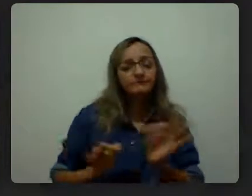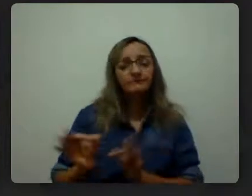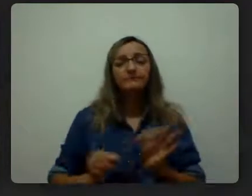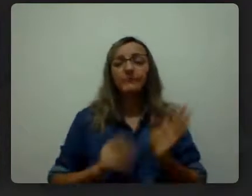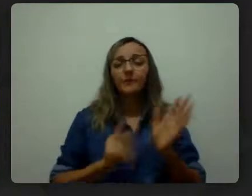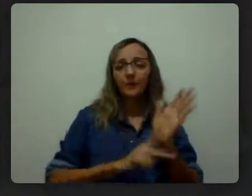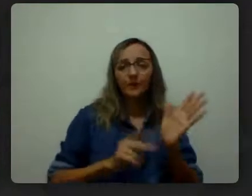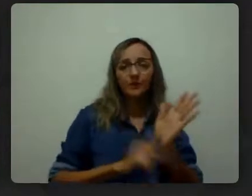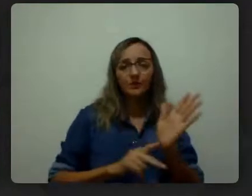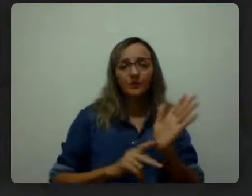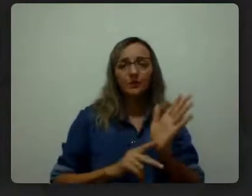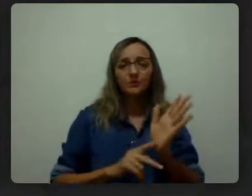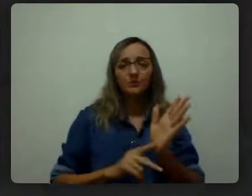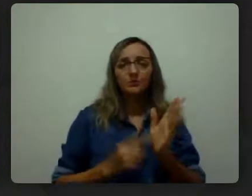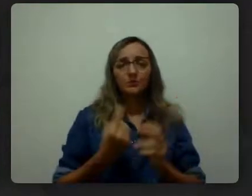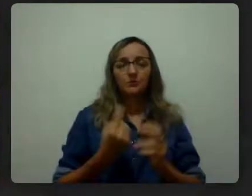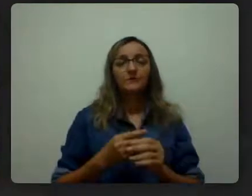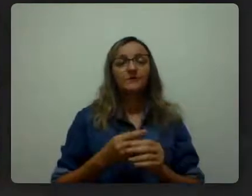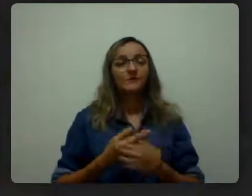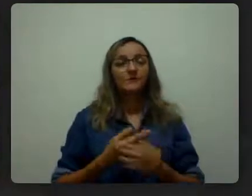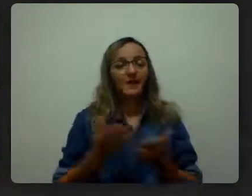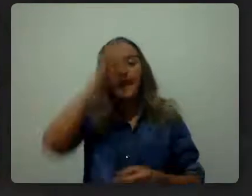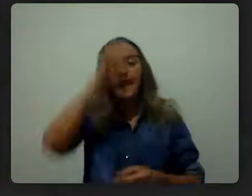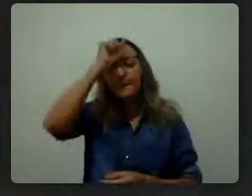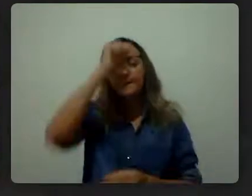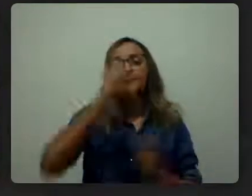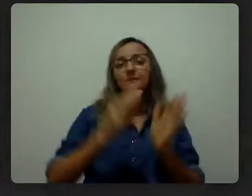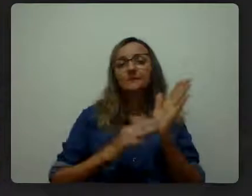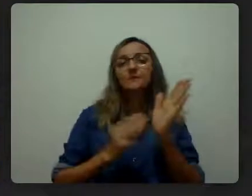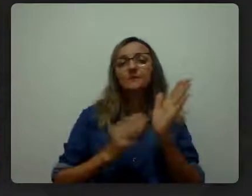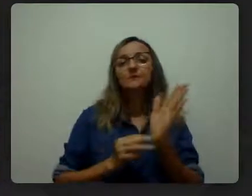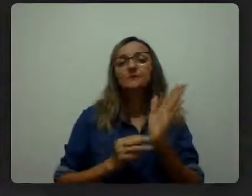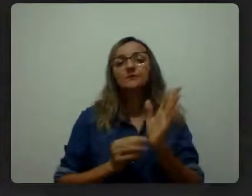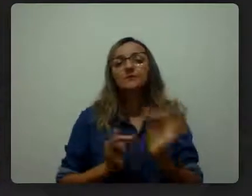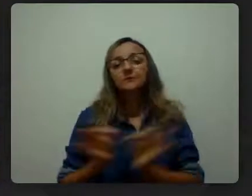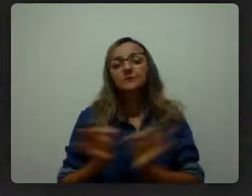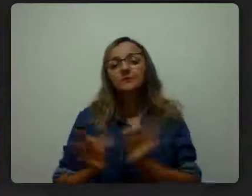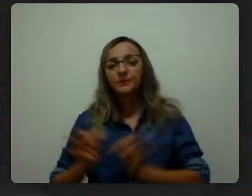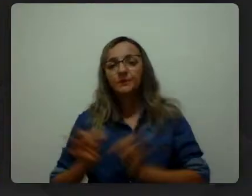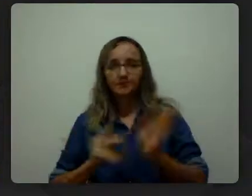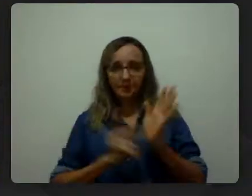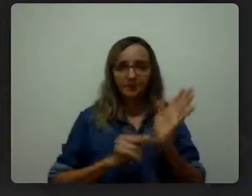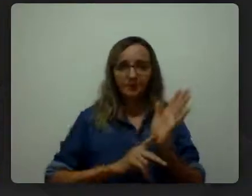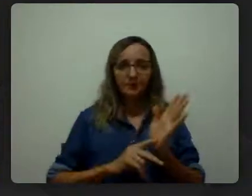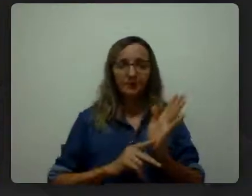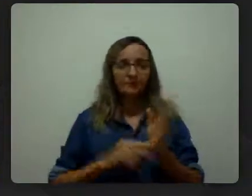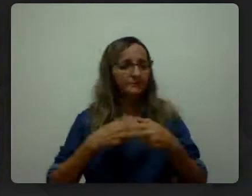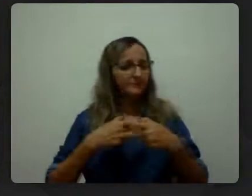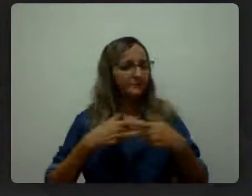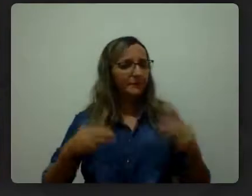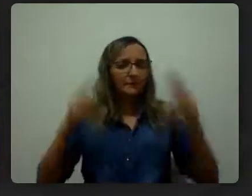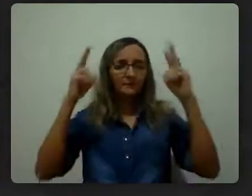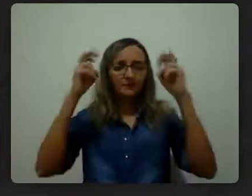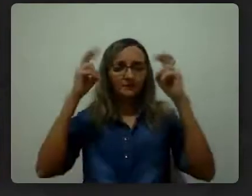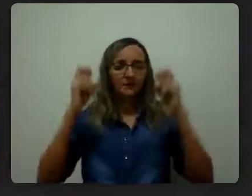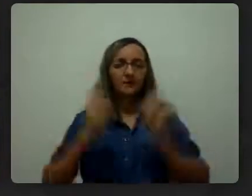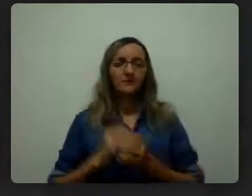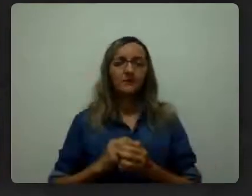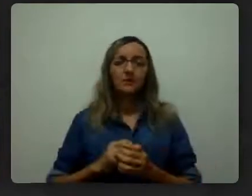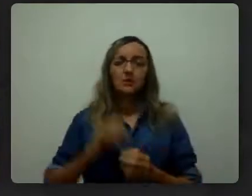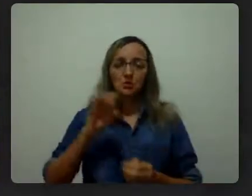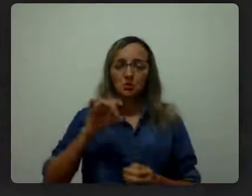as ferramentas que a gente tem disponível, né? Um celular, internet ou um computador. E aí, a criatividade que vai fazer parte de tudo